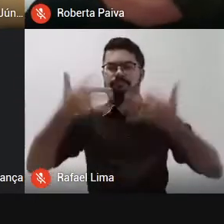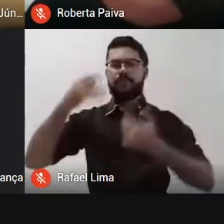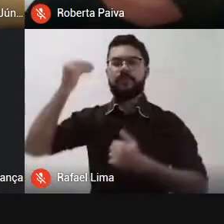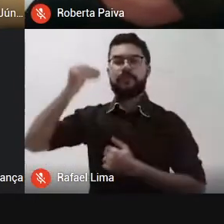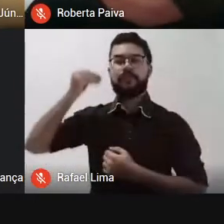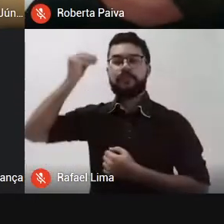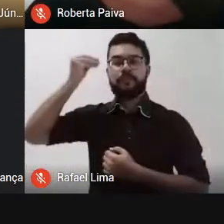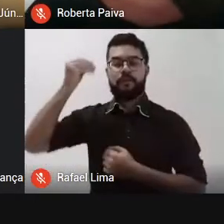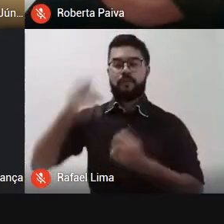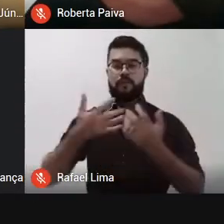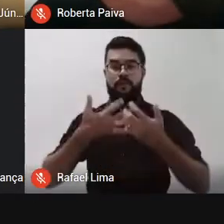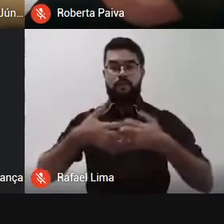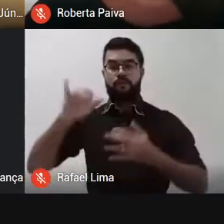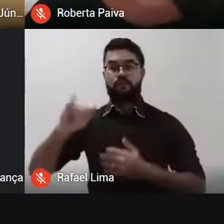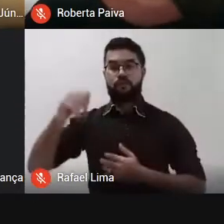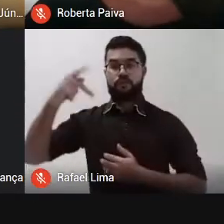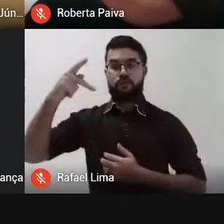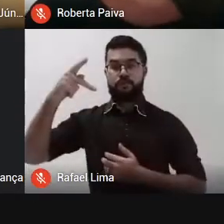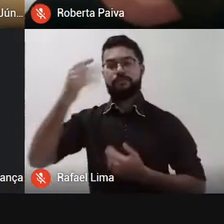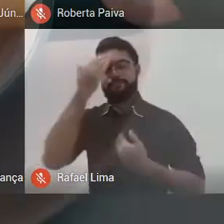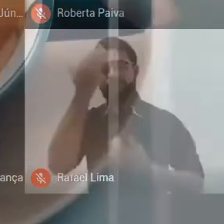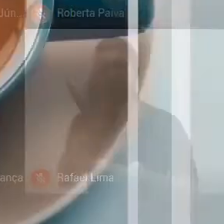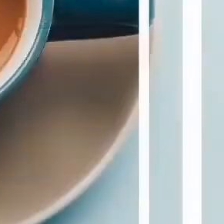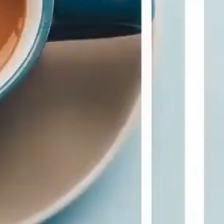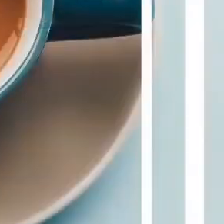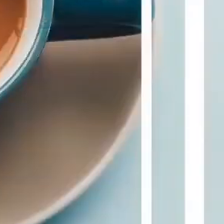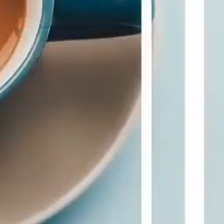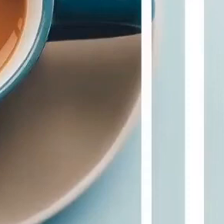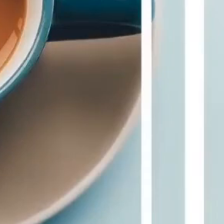de João Pessoa. Então, muito obrigado e boa tarde a todos.